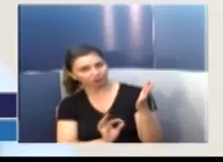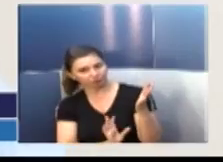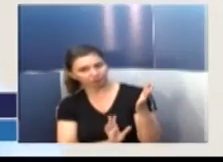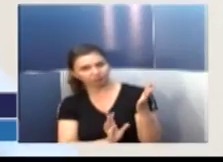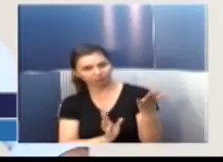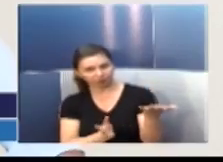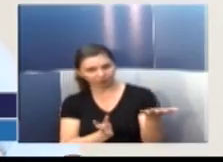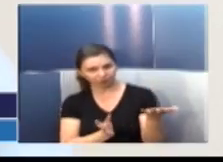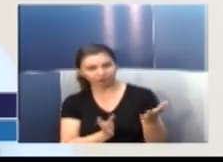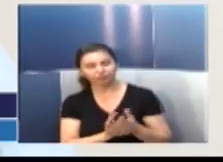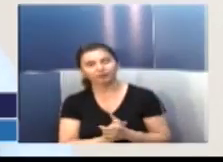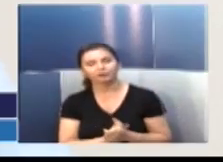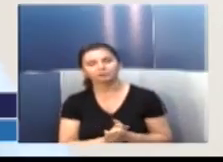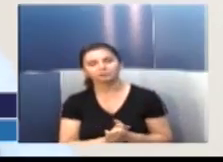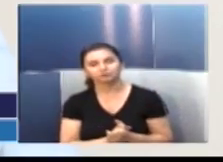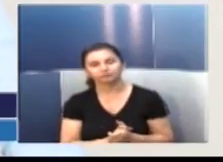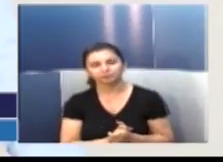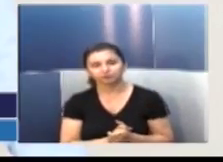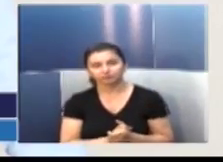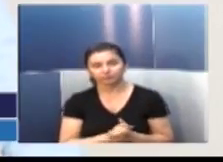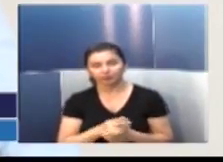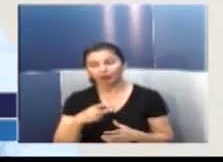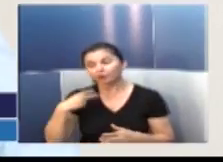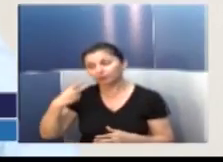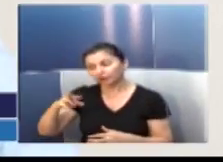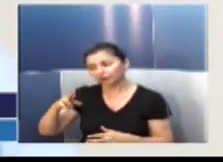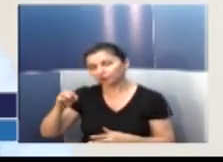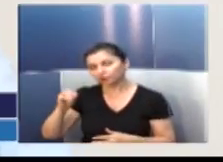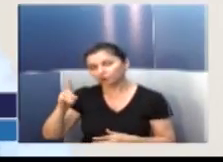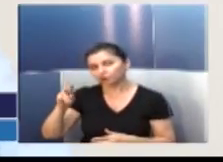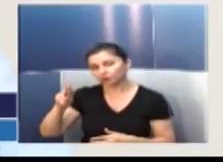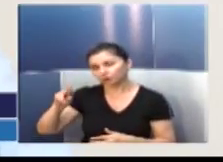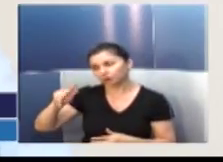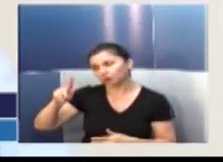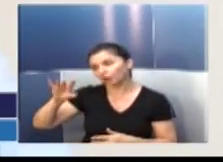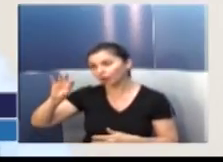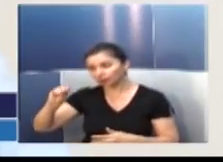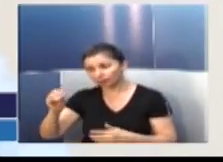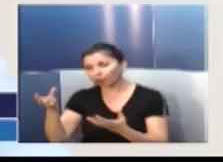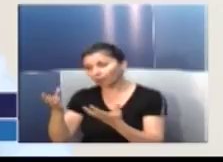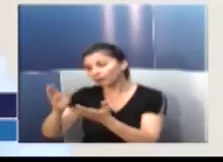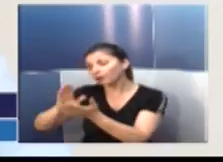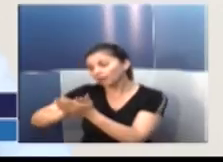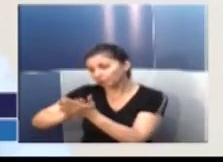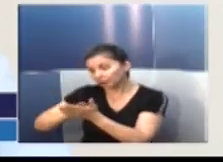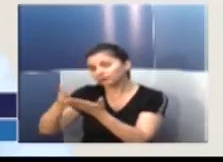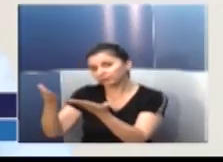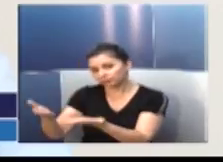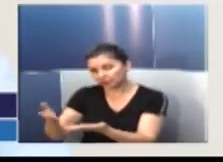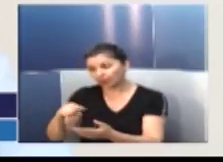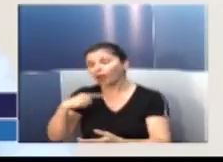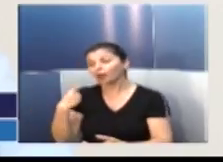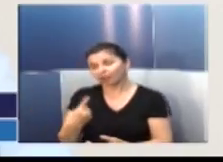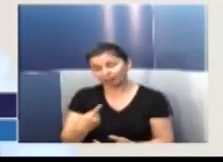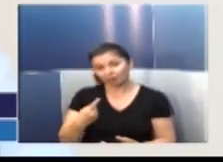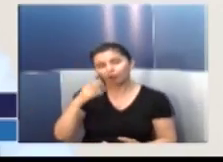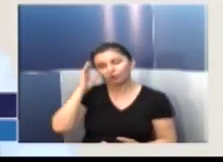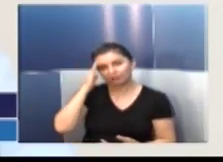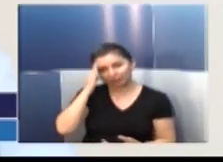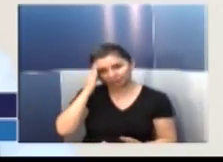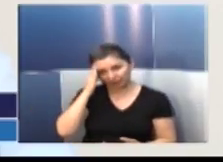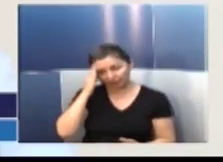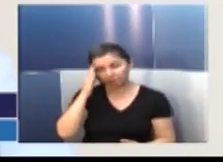tempo, de não abordar outros temas. Vereador Rodrigo, eu quero te parabenizar pela atitude. Bom, nós todos sabemos, é